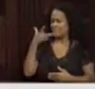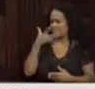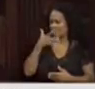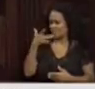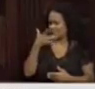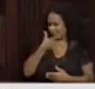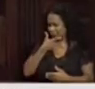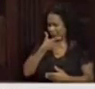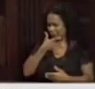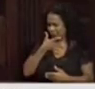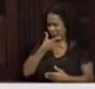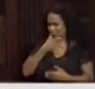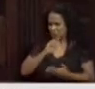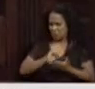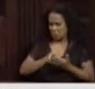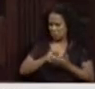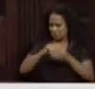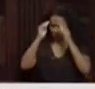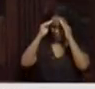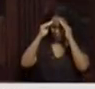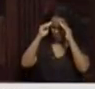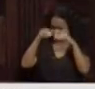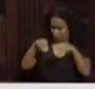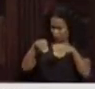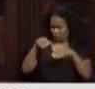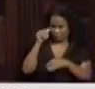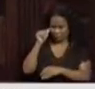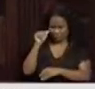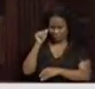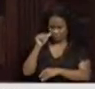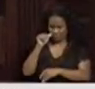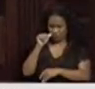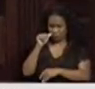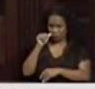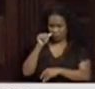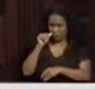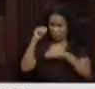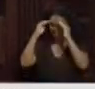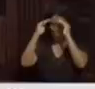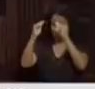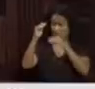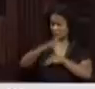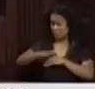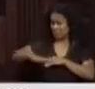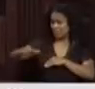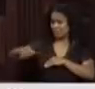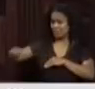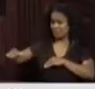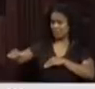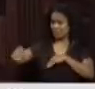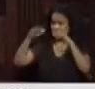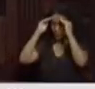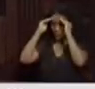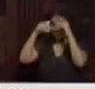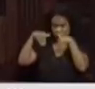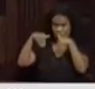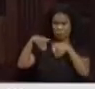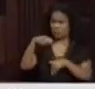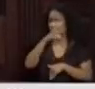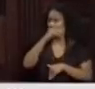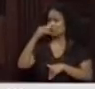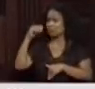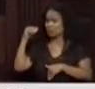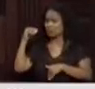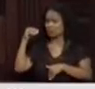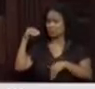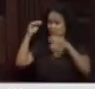Eu acho isso uma falta de respeito com mulher. Ele não respeita criança, ele não respeita adolescente, ele não